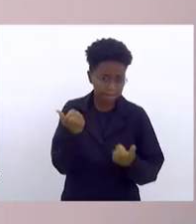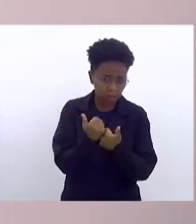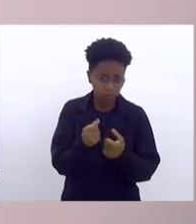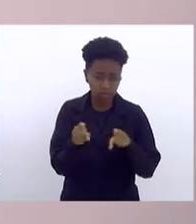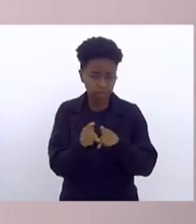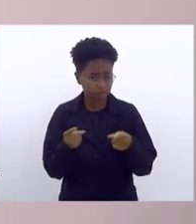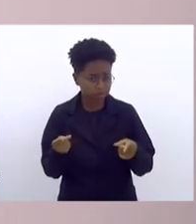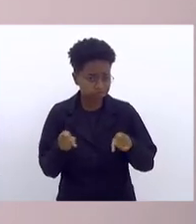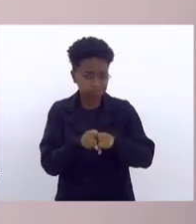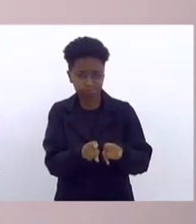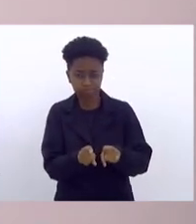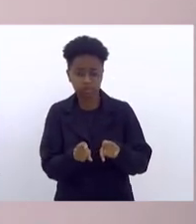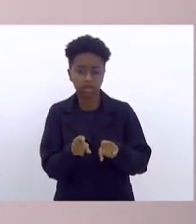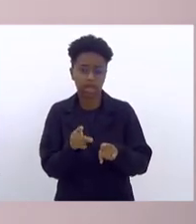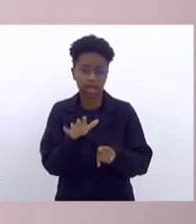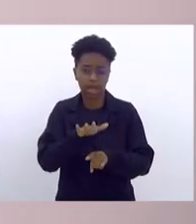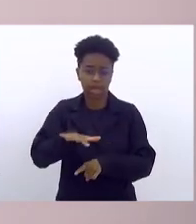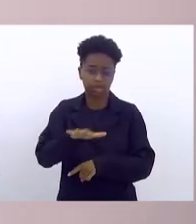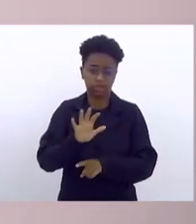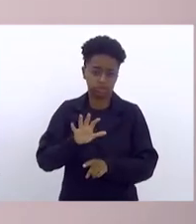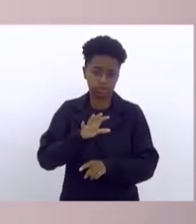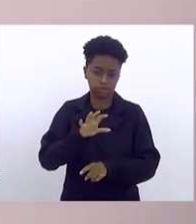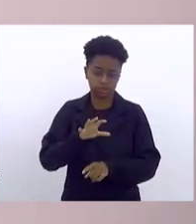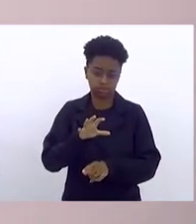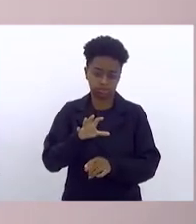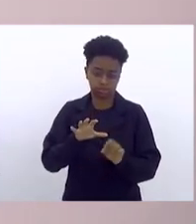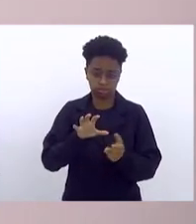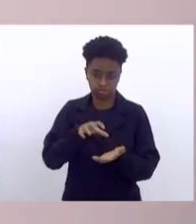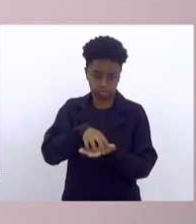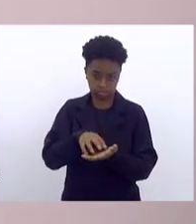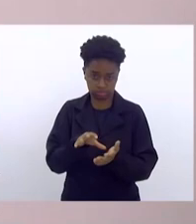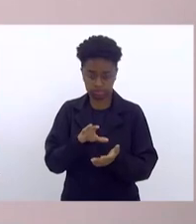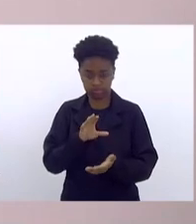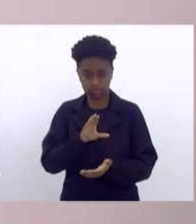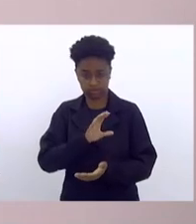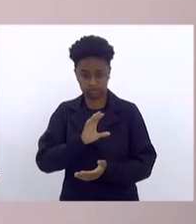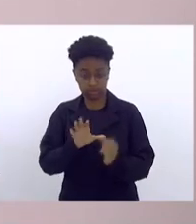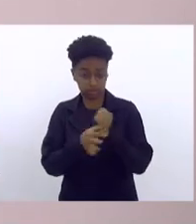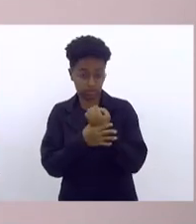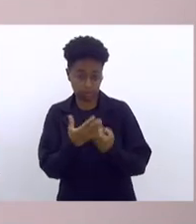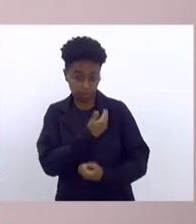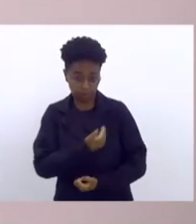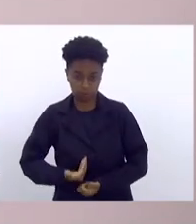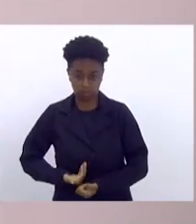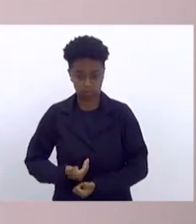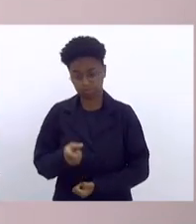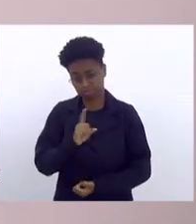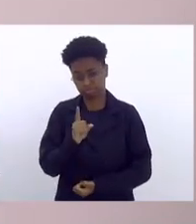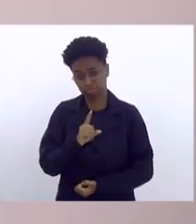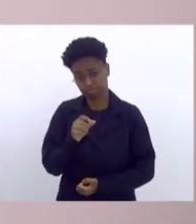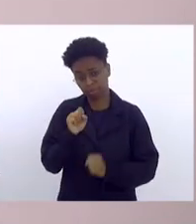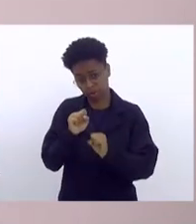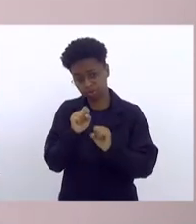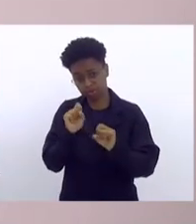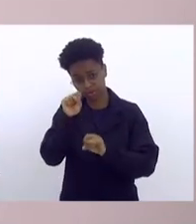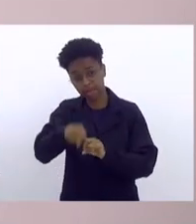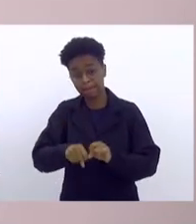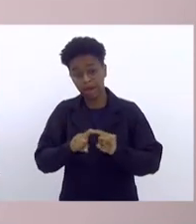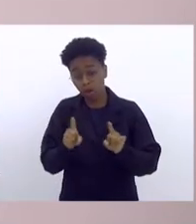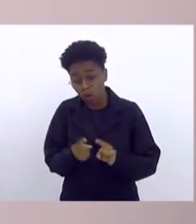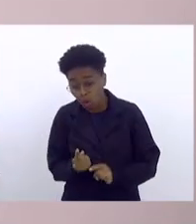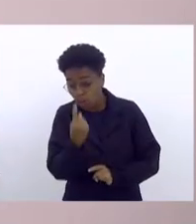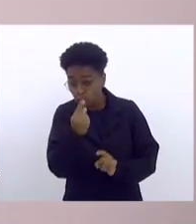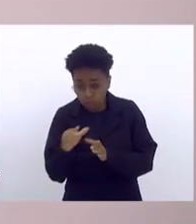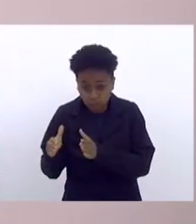parceria com os órgãos de segurança pública mas essa não é a única via de solução da mesma